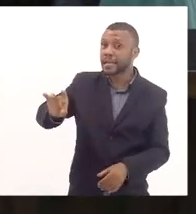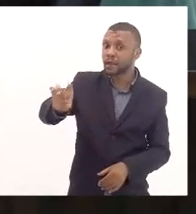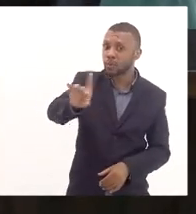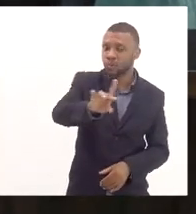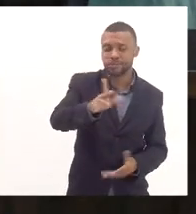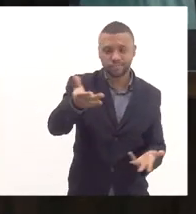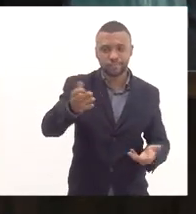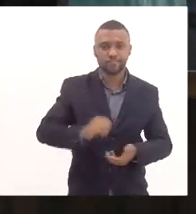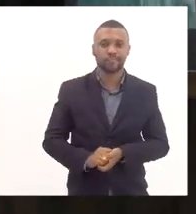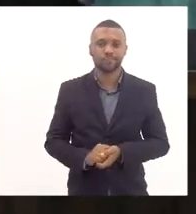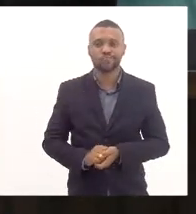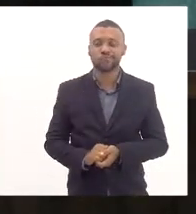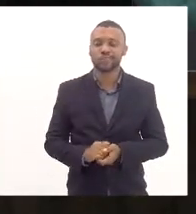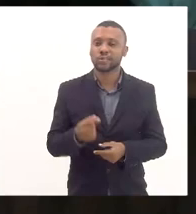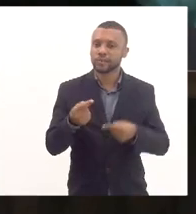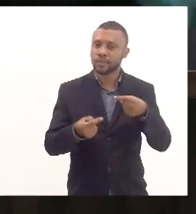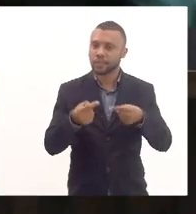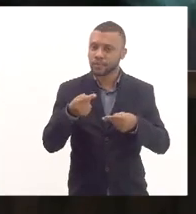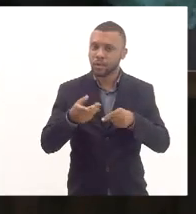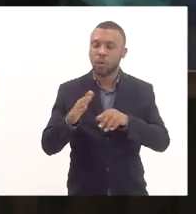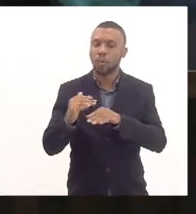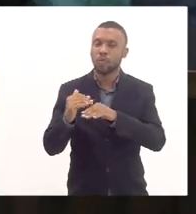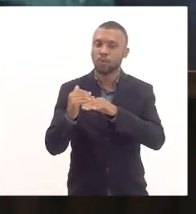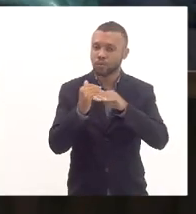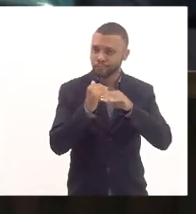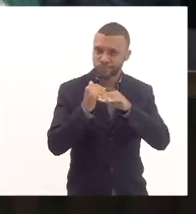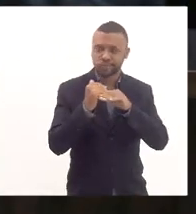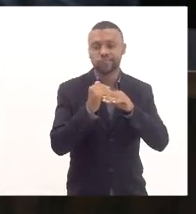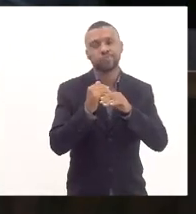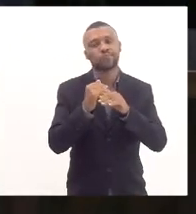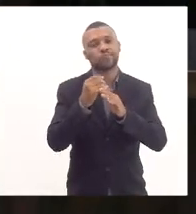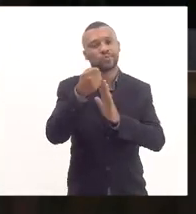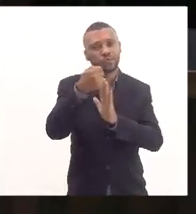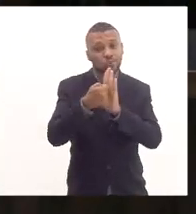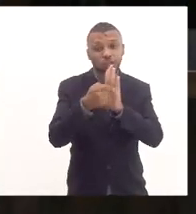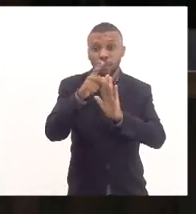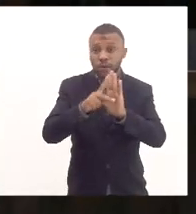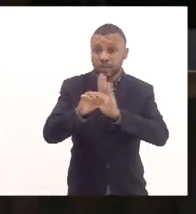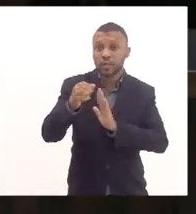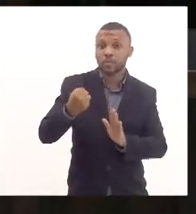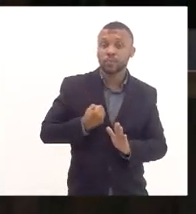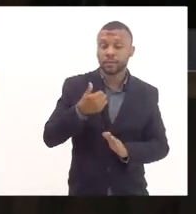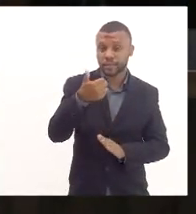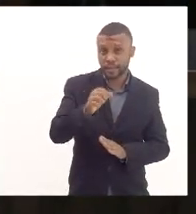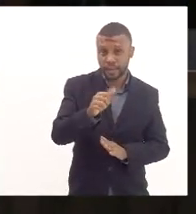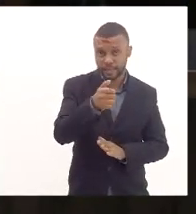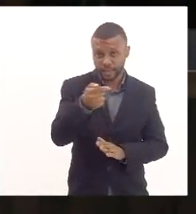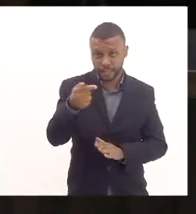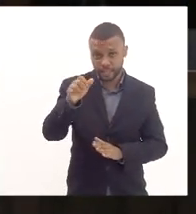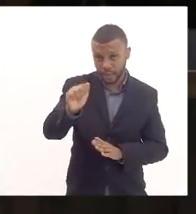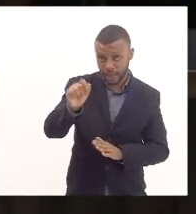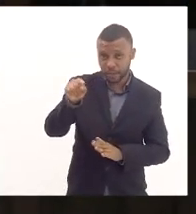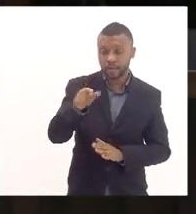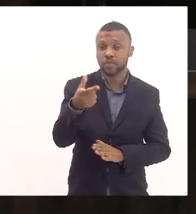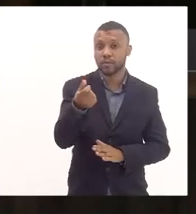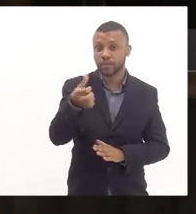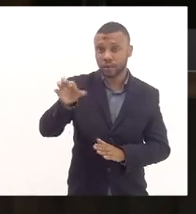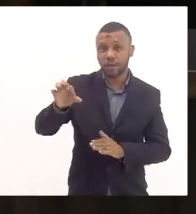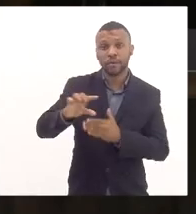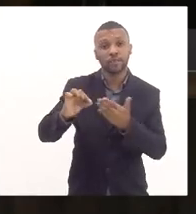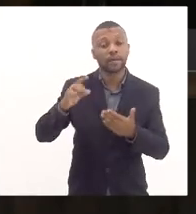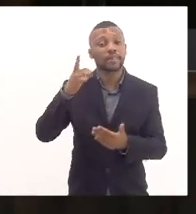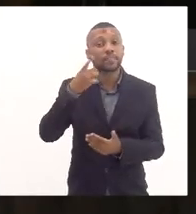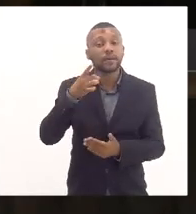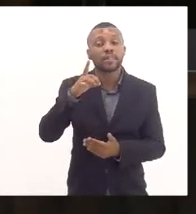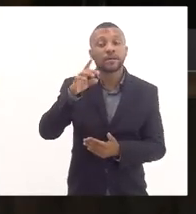e em tramitação ordinária em cima da discussão redação do vencido projeto de lei 10 17 a 19 de